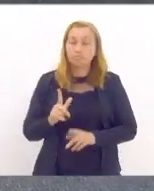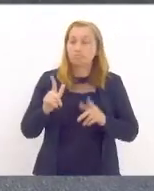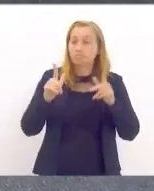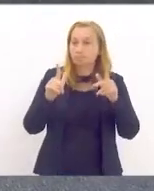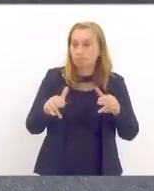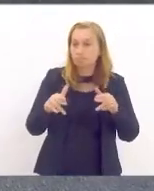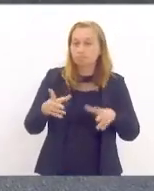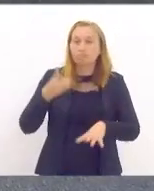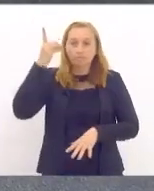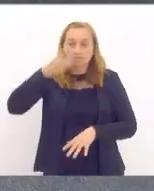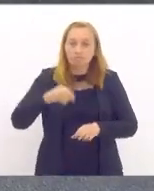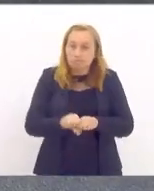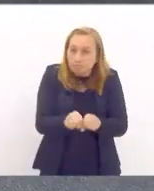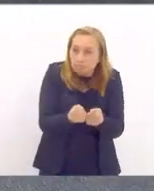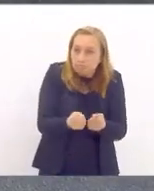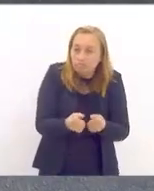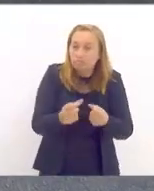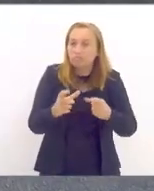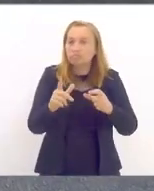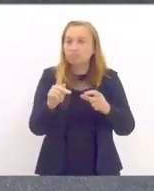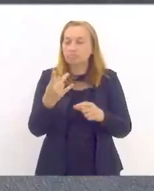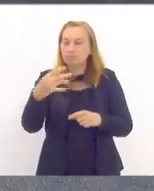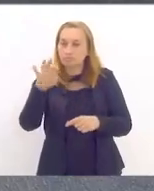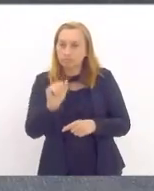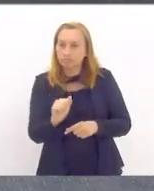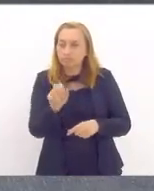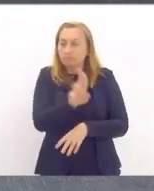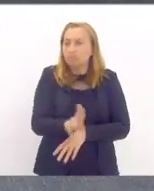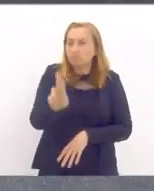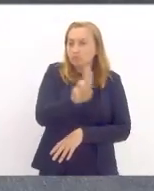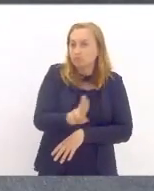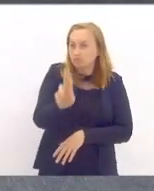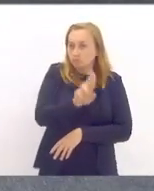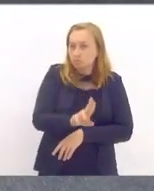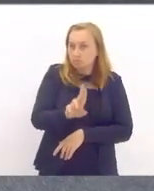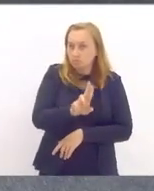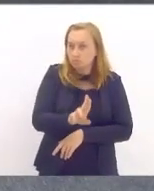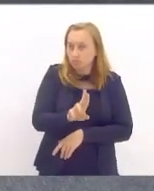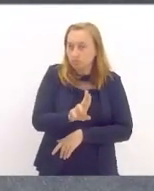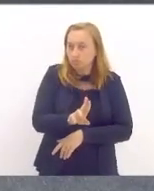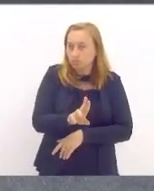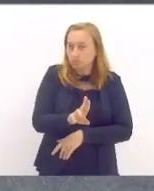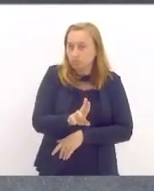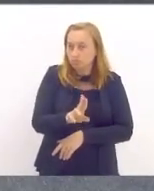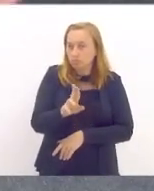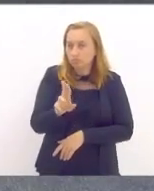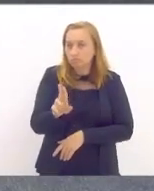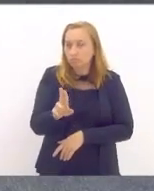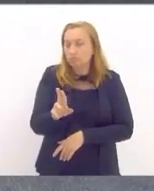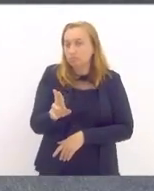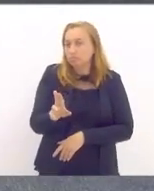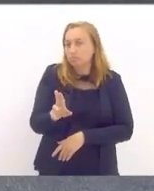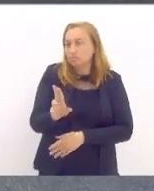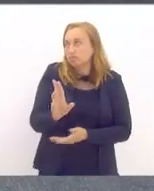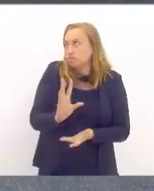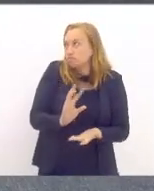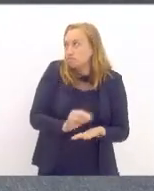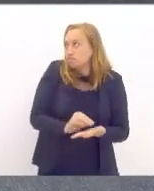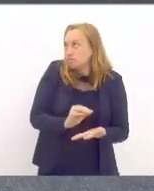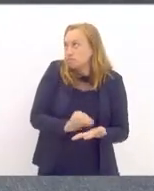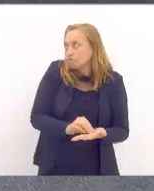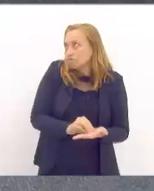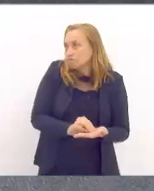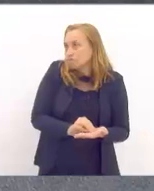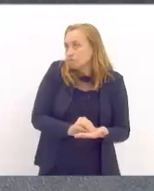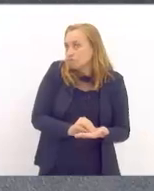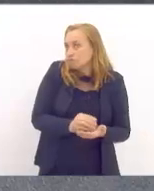Deputado que quebrou a placa de Marielle que utiliza da sua é falta de de